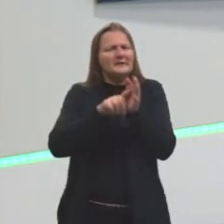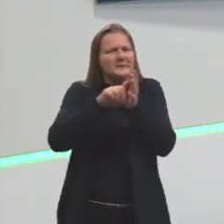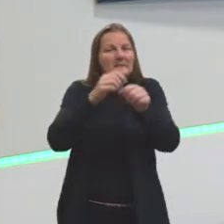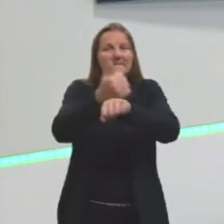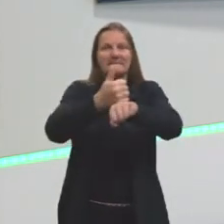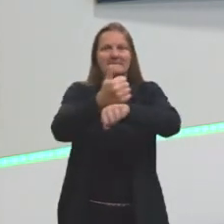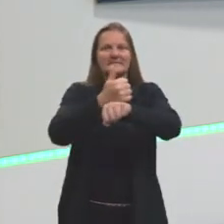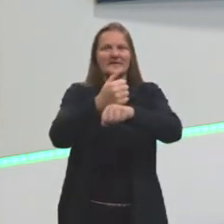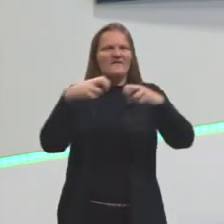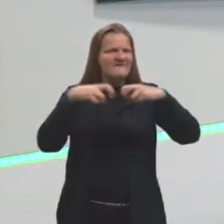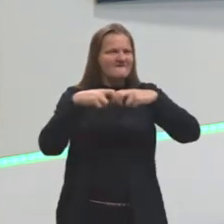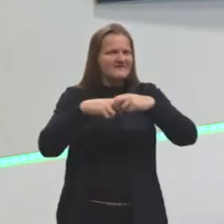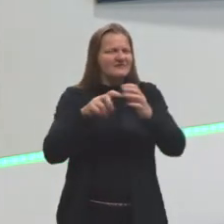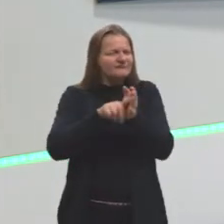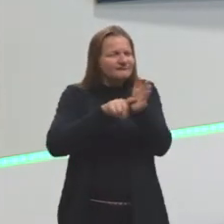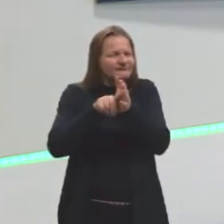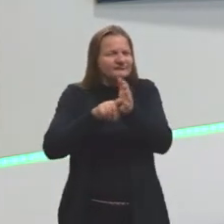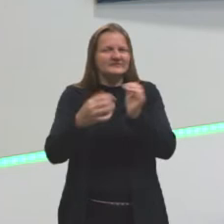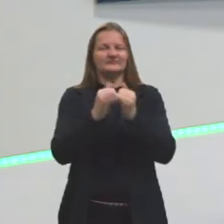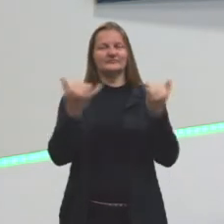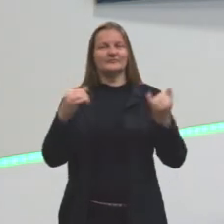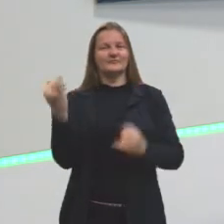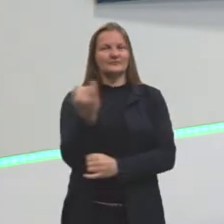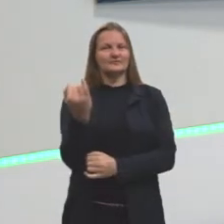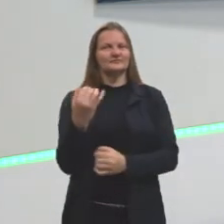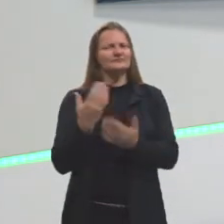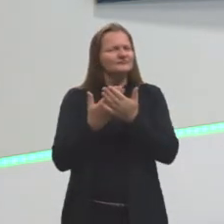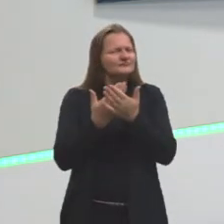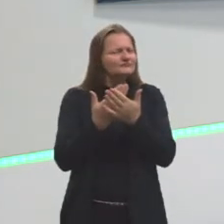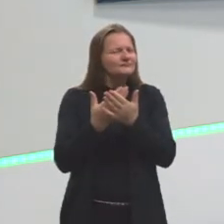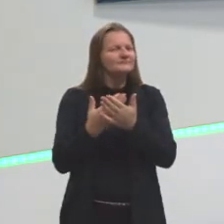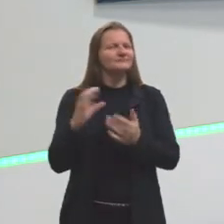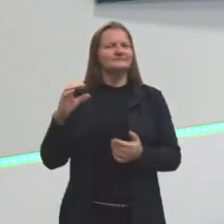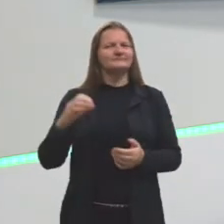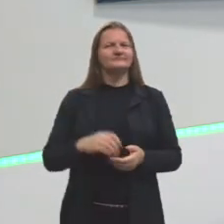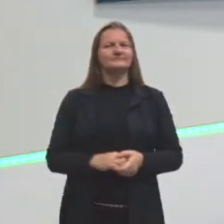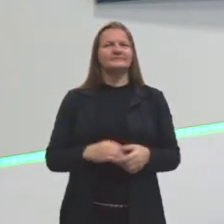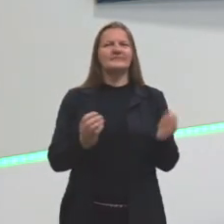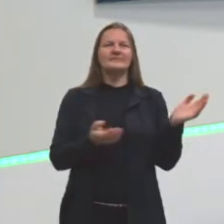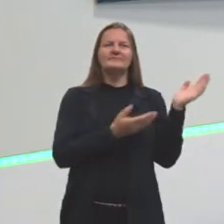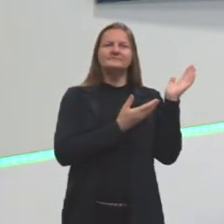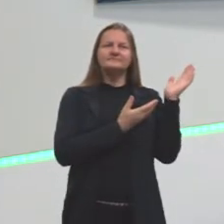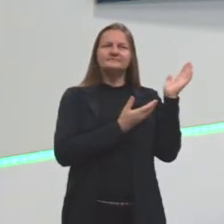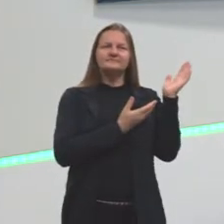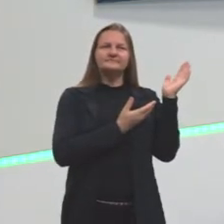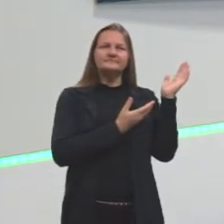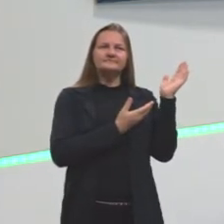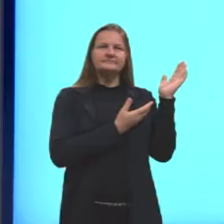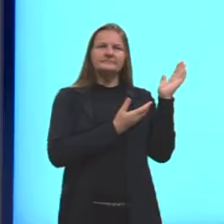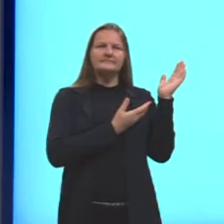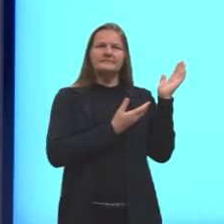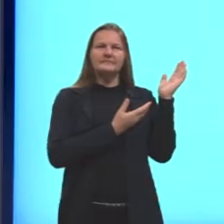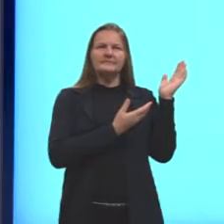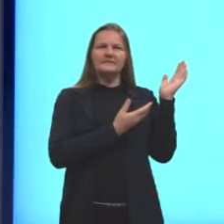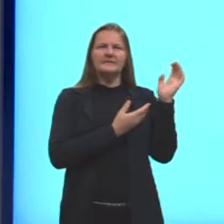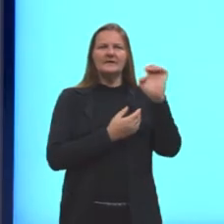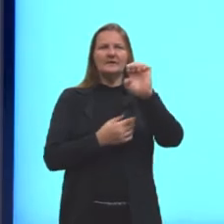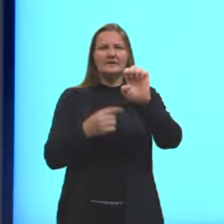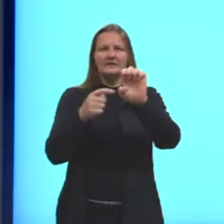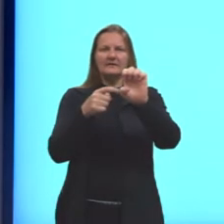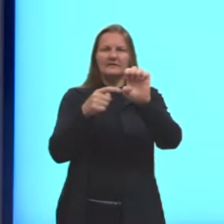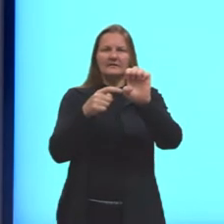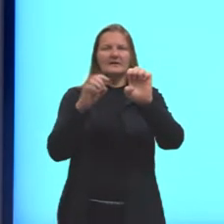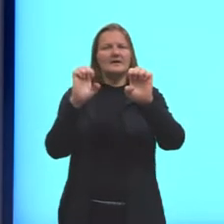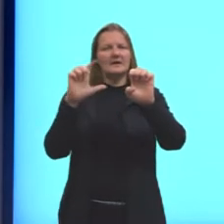ele foi importante então para eletricidade e o n é só para complementar é a carga elementar e claro continua